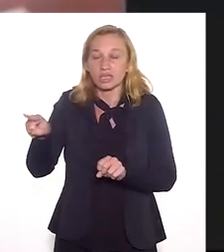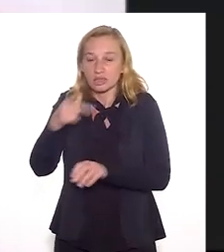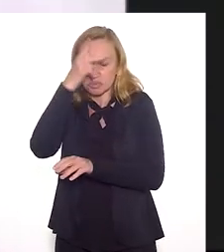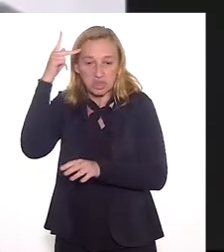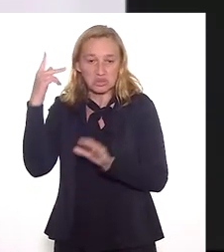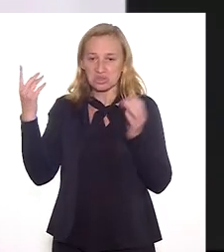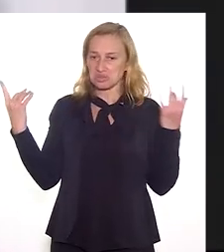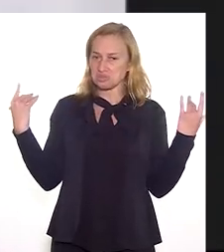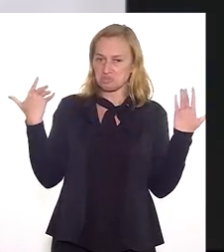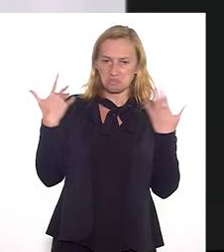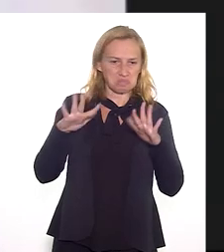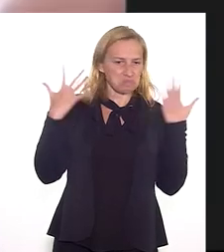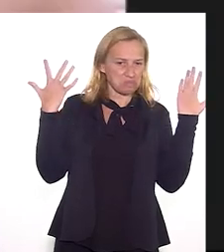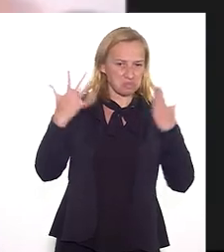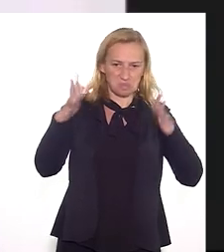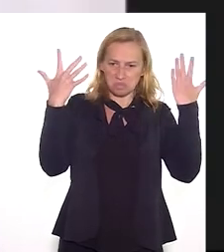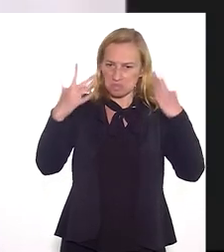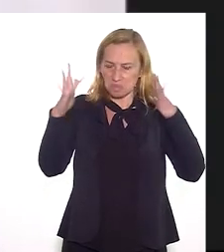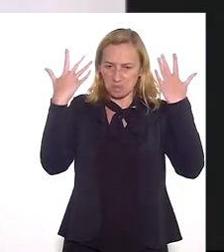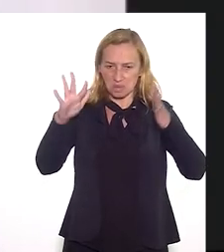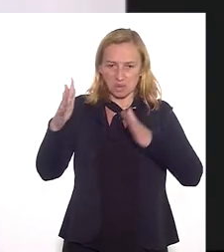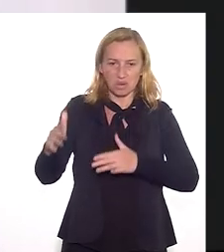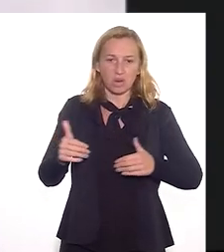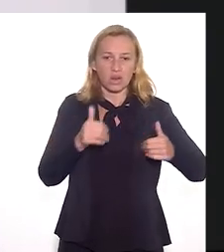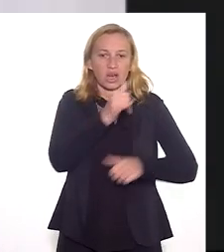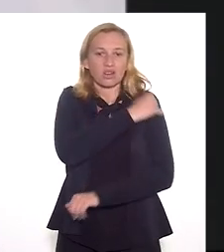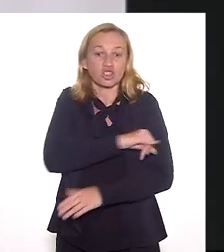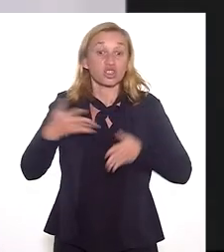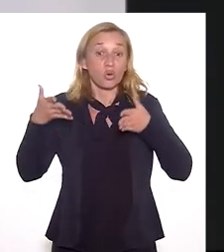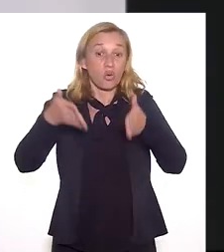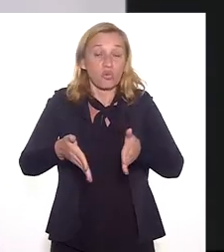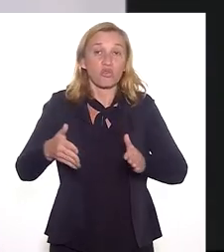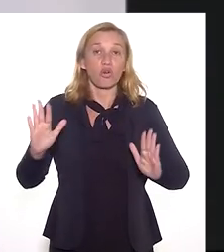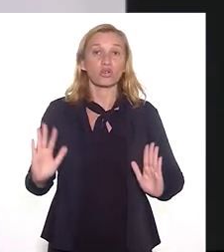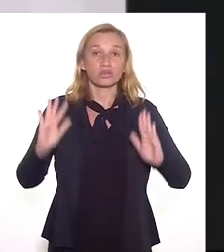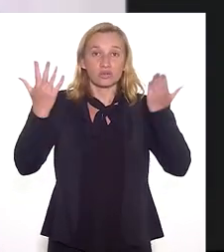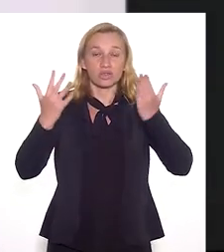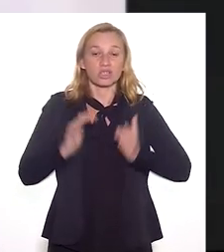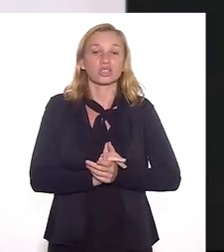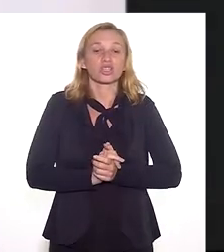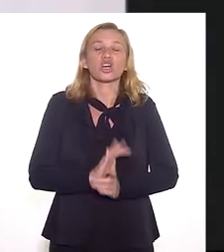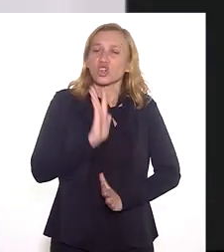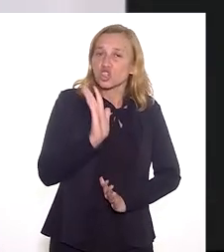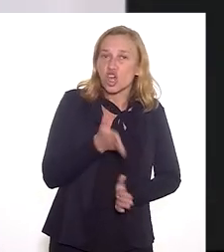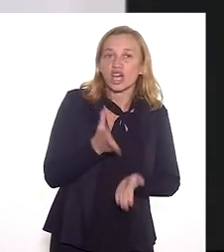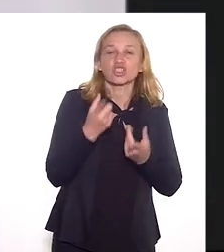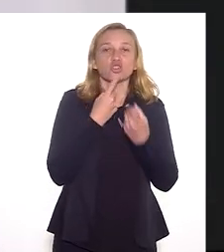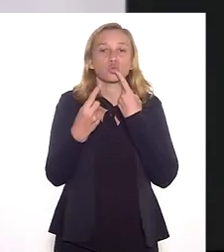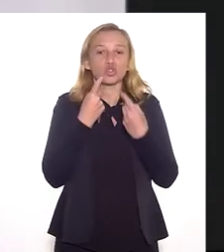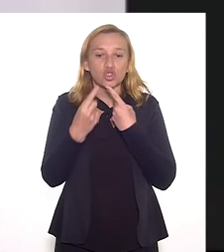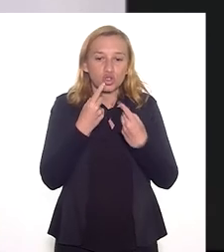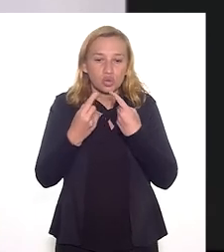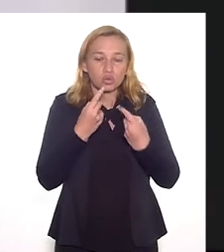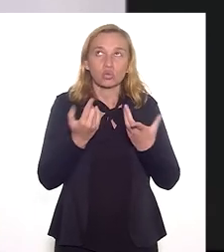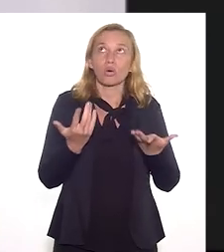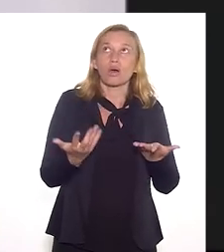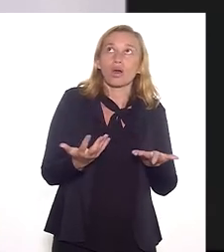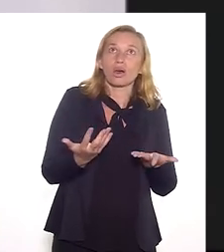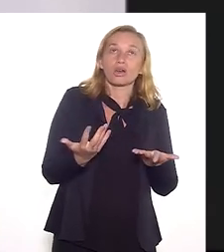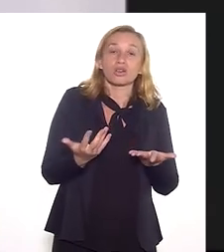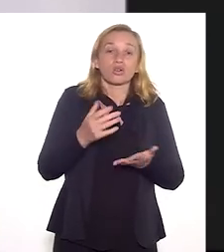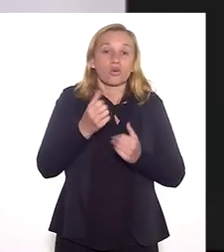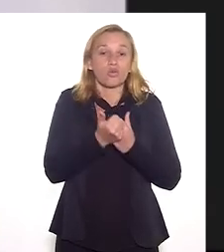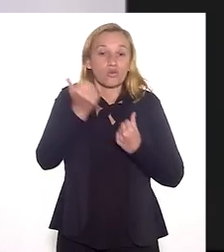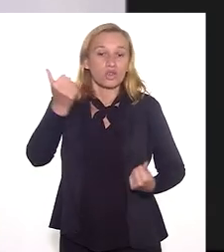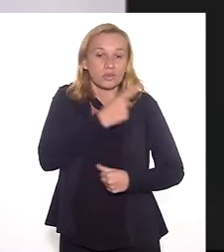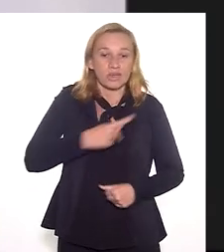essas pessoas que foram brilhantes em colocar o Rio de Janeiro aí como foco desse evento. Eu já estava